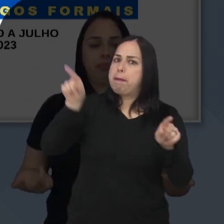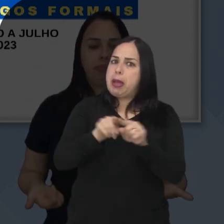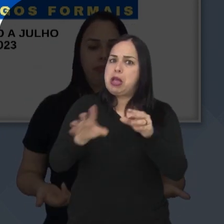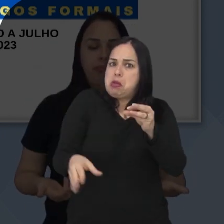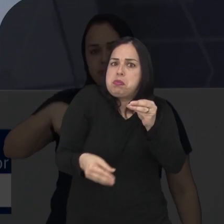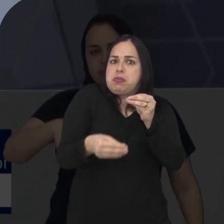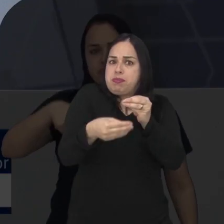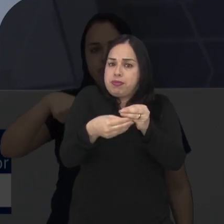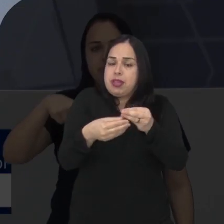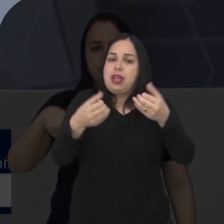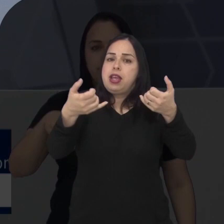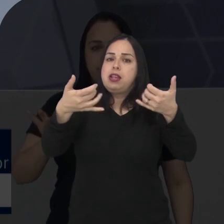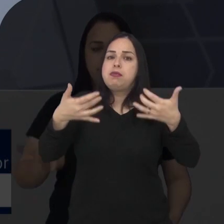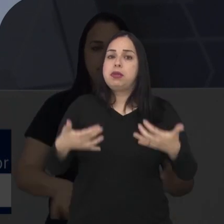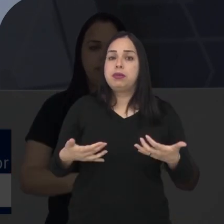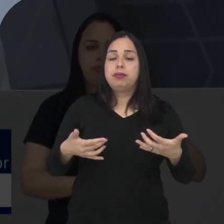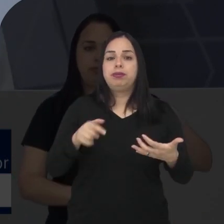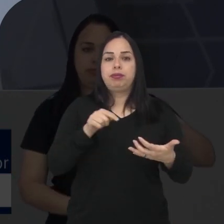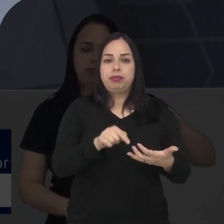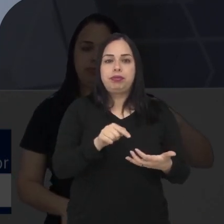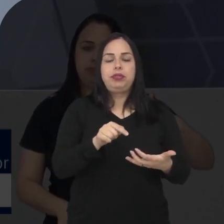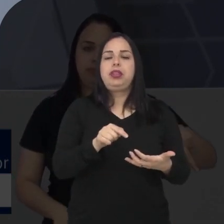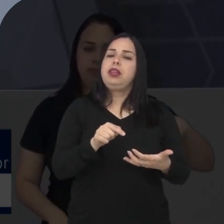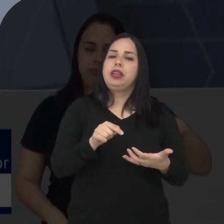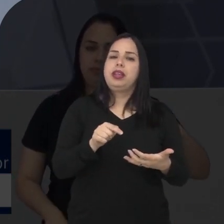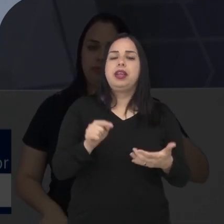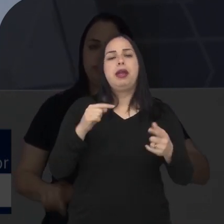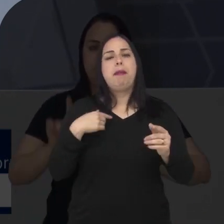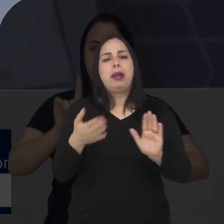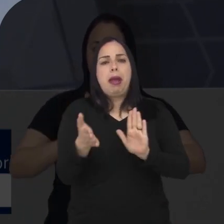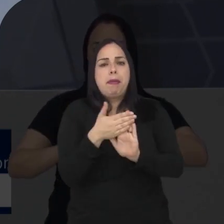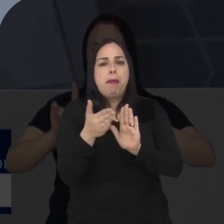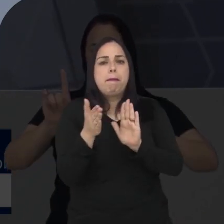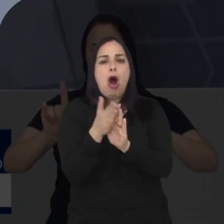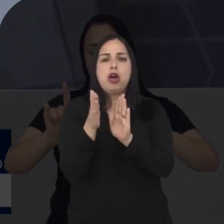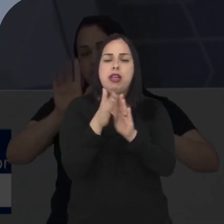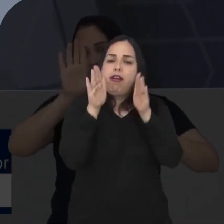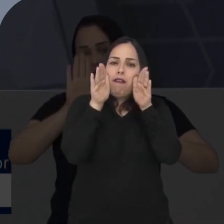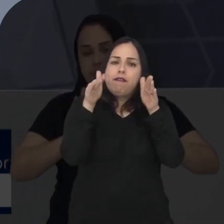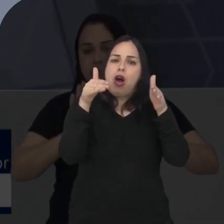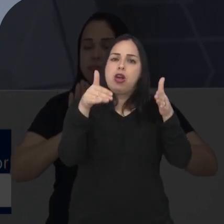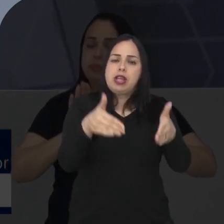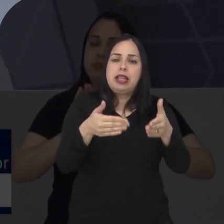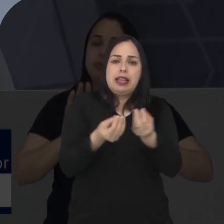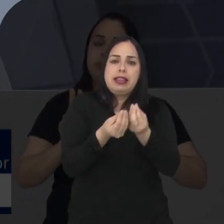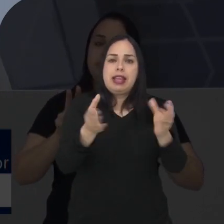da Padaria. O parlamentar destacou que isso é reflexo de propostas voltadas